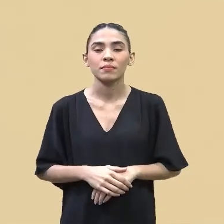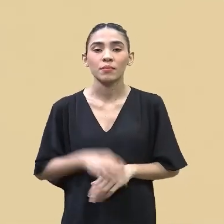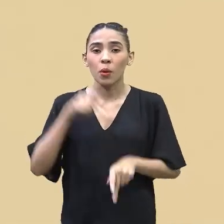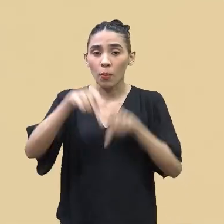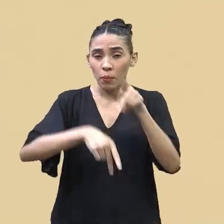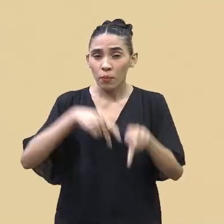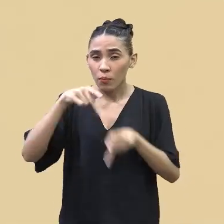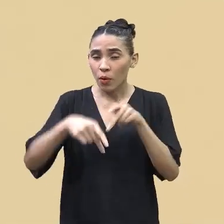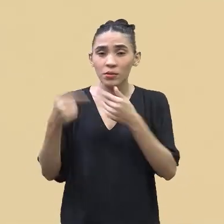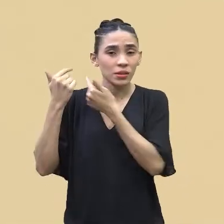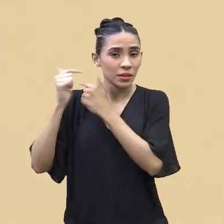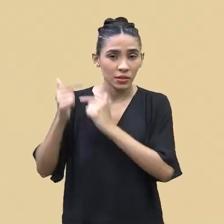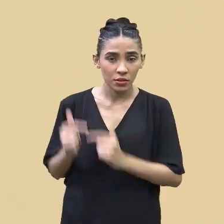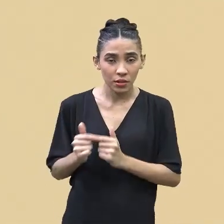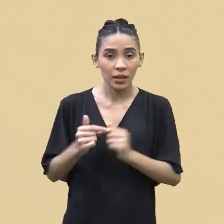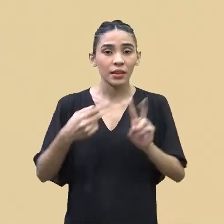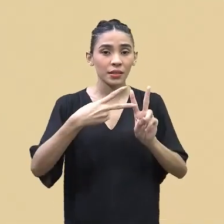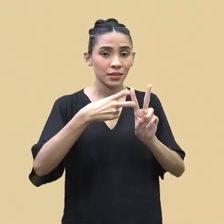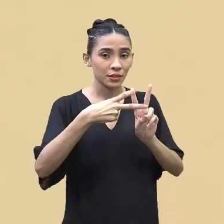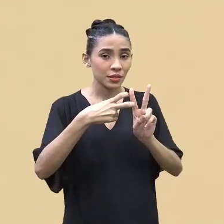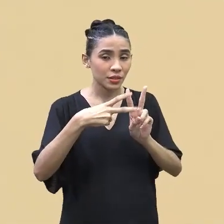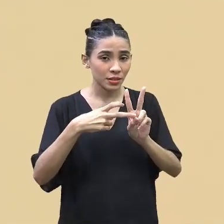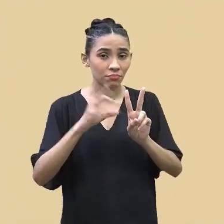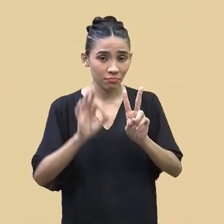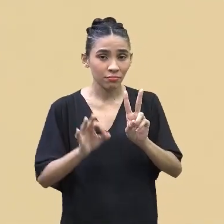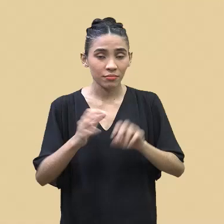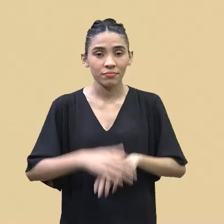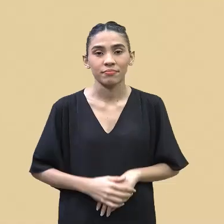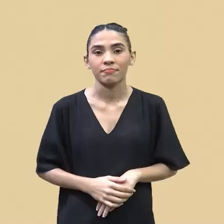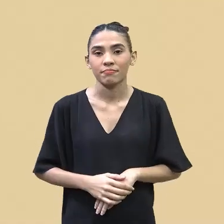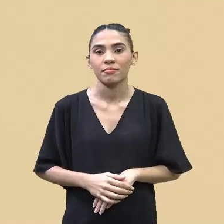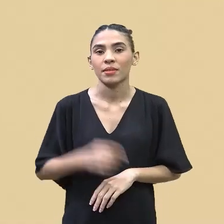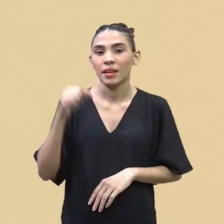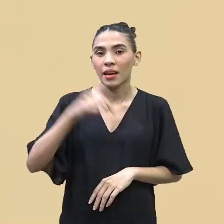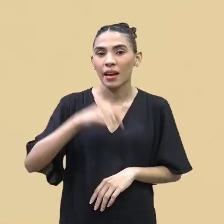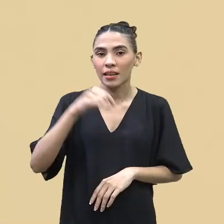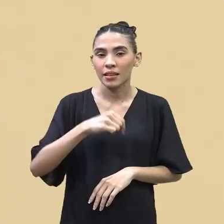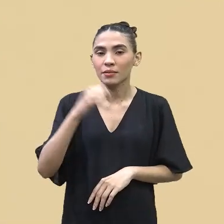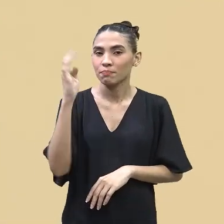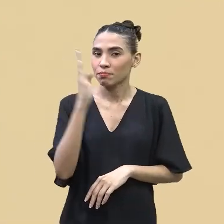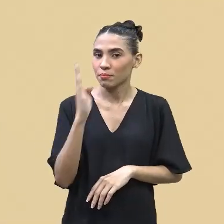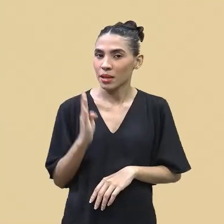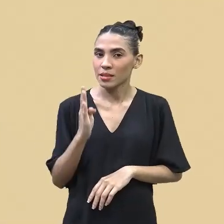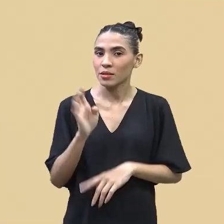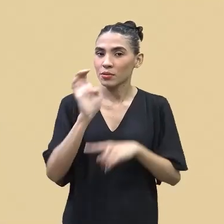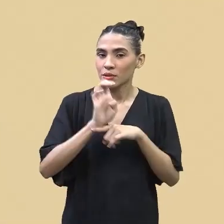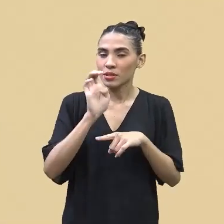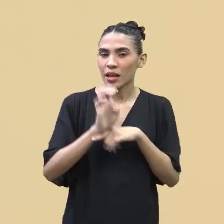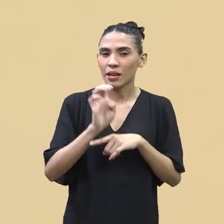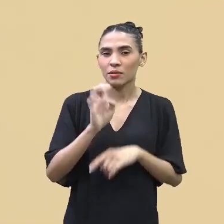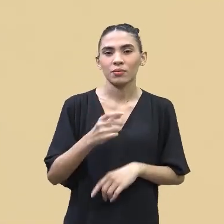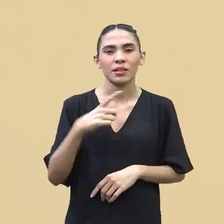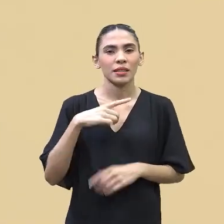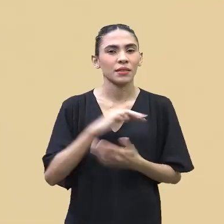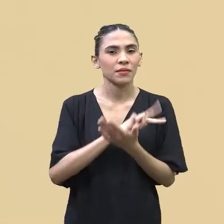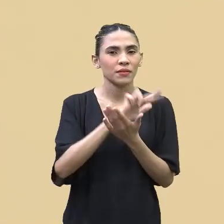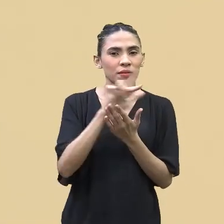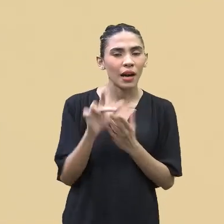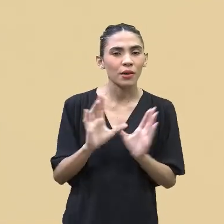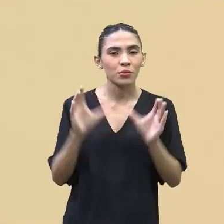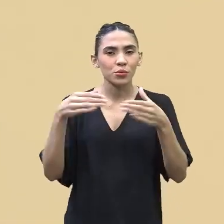povos originários, os indígenas, não é verdade? E nós temos aqui, dentro do nosso estado, vários